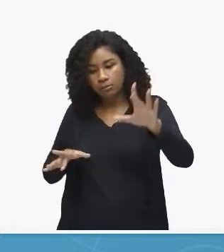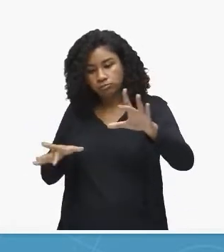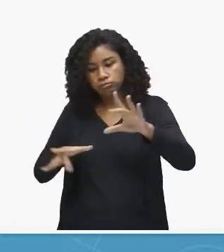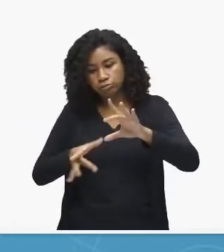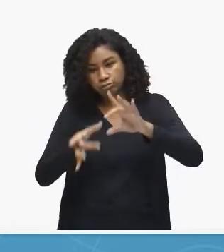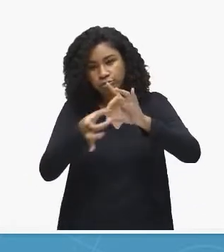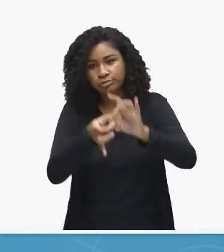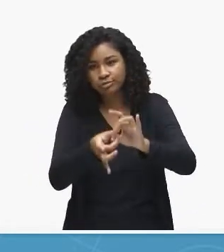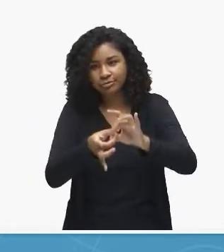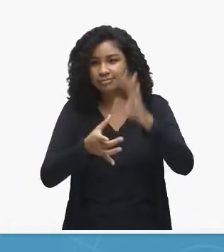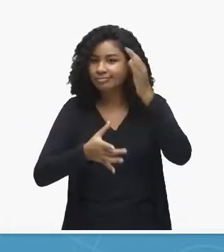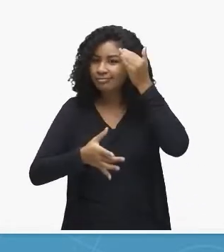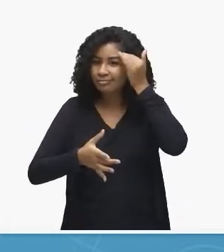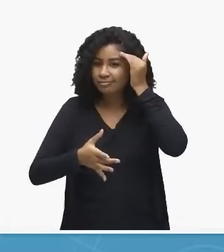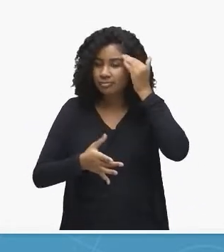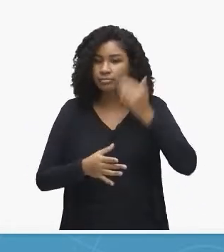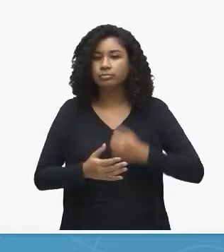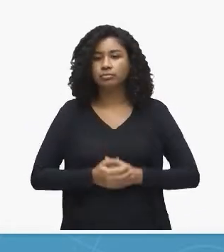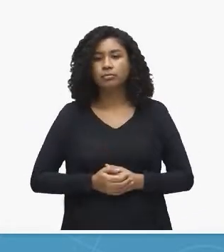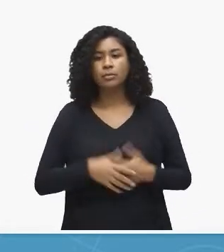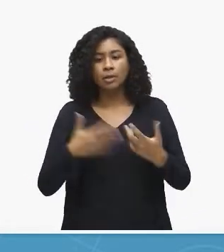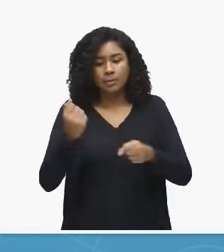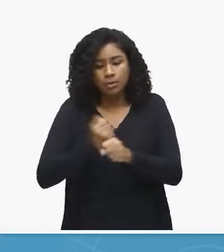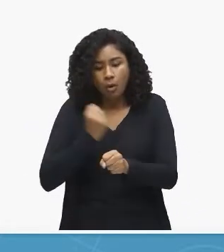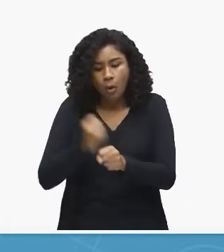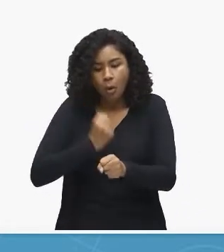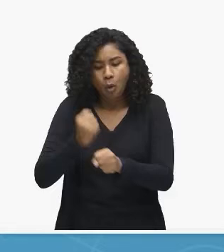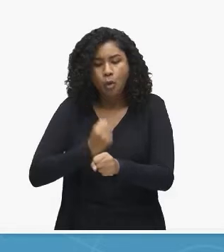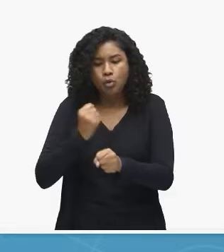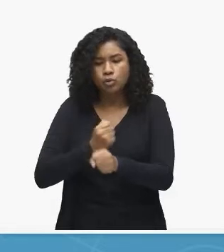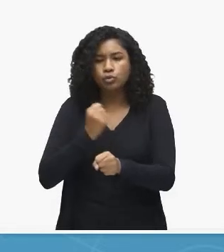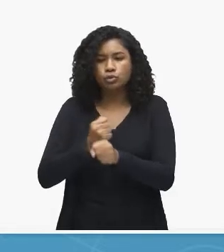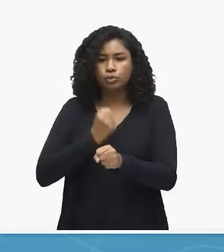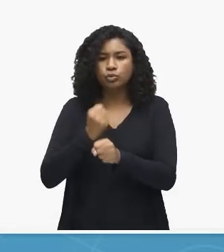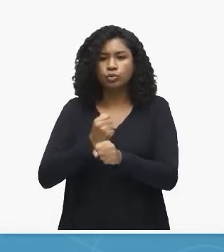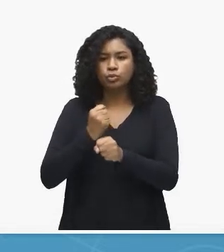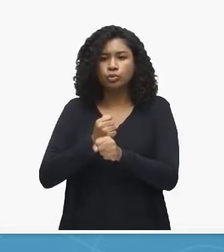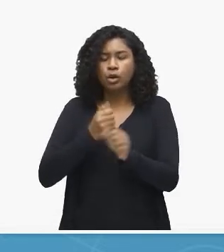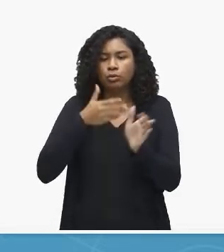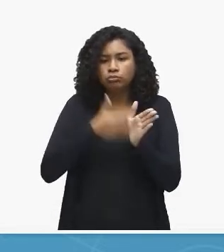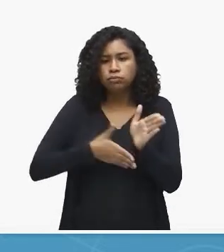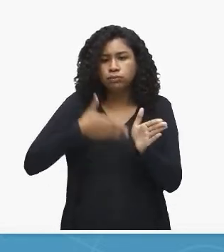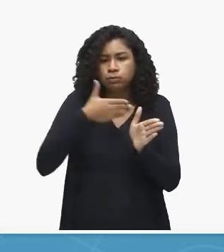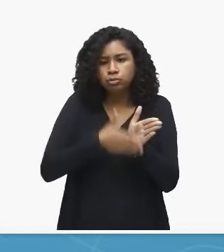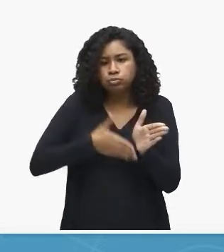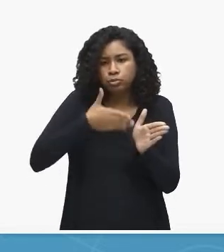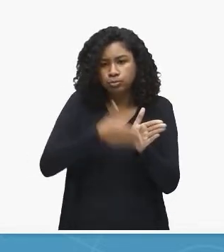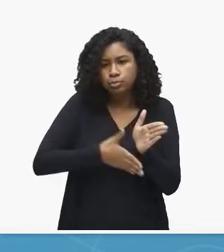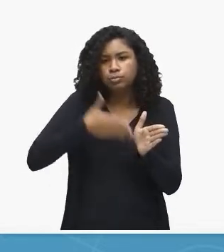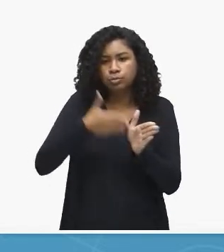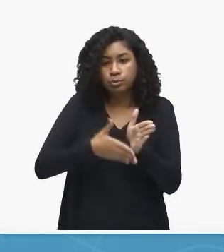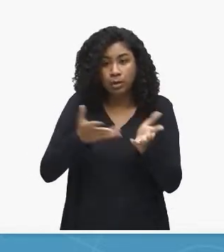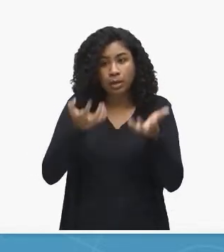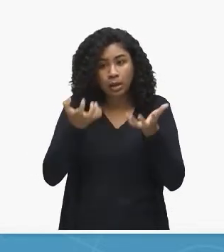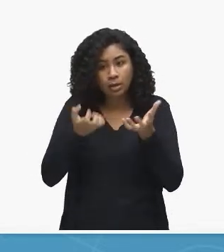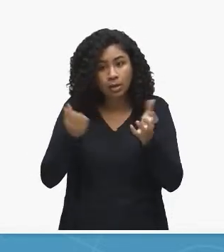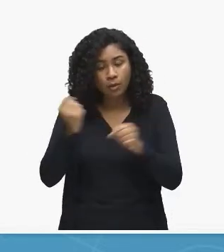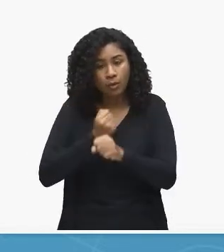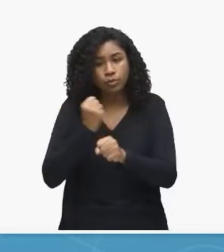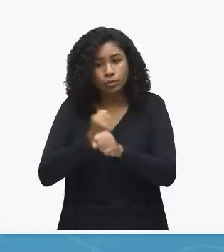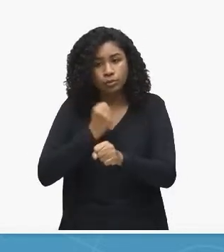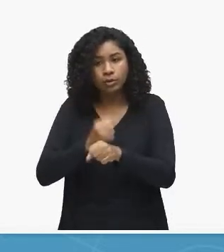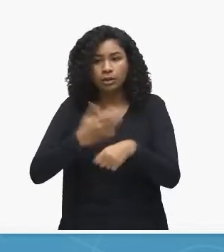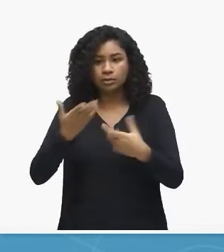para construir essa ferrovia atravessando os Balcãs para ter acesso a quê? Ao